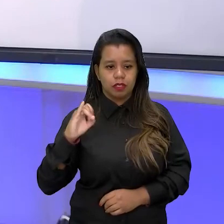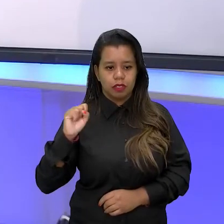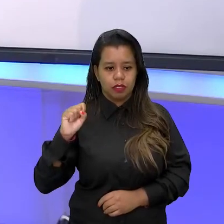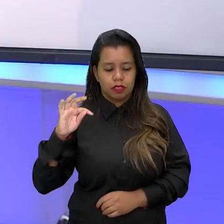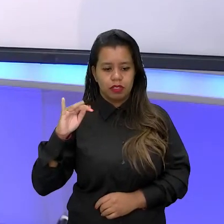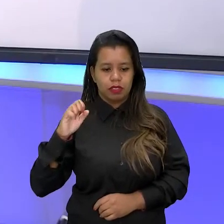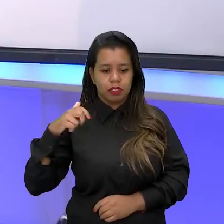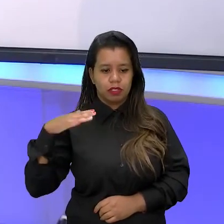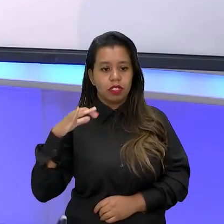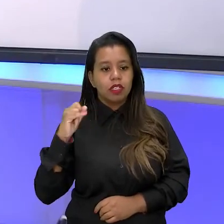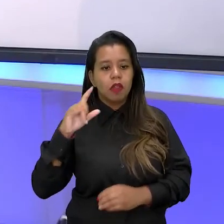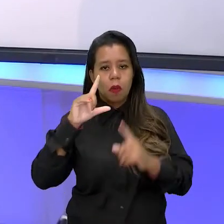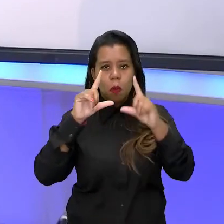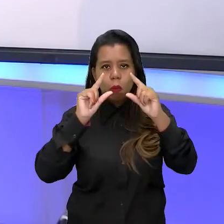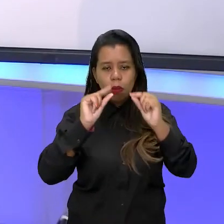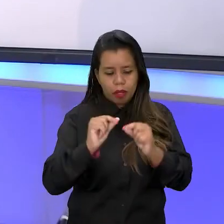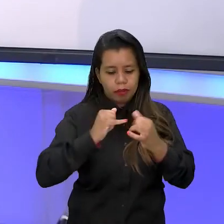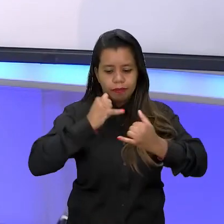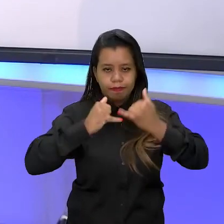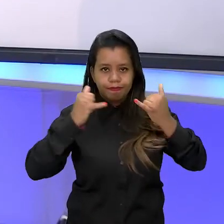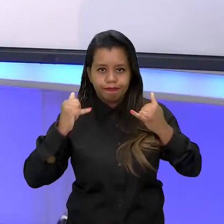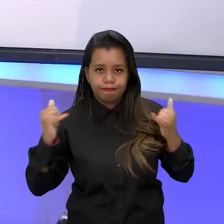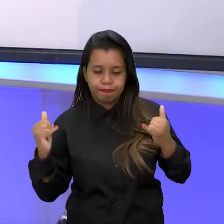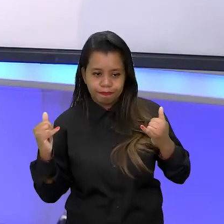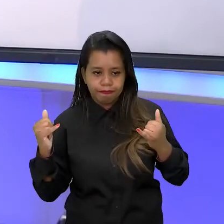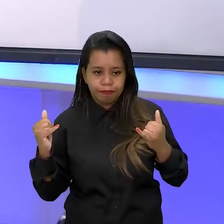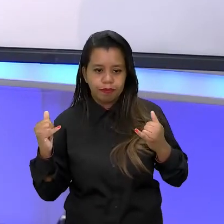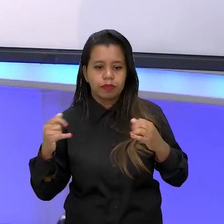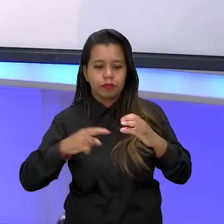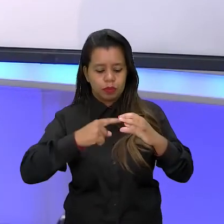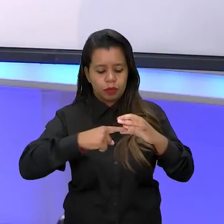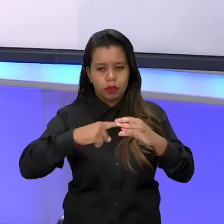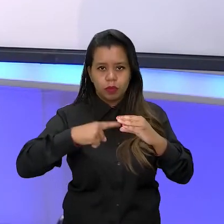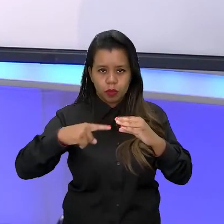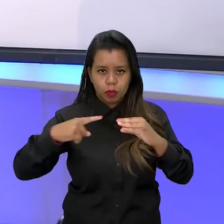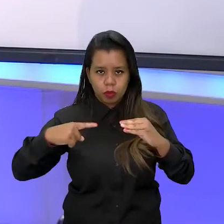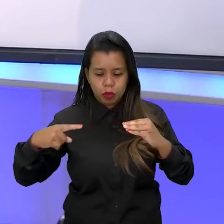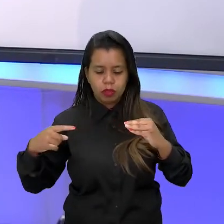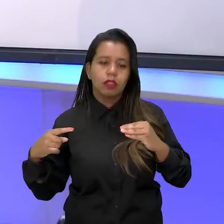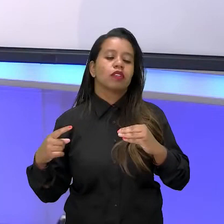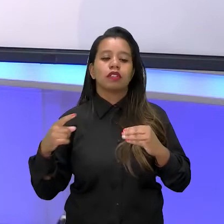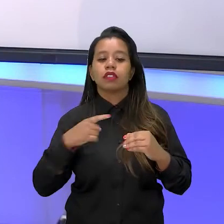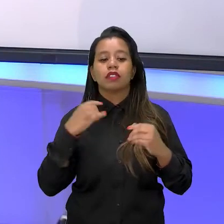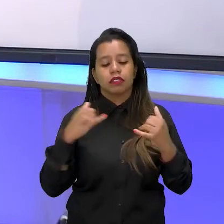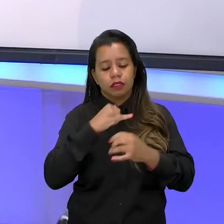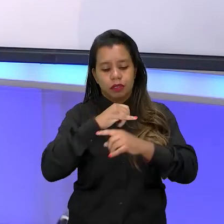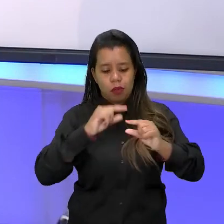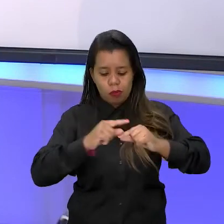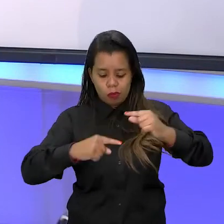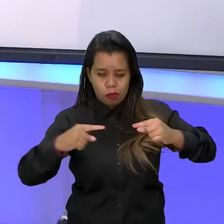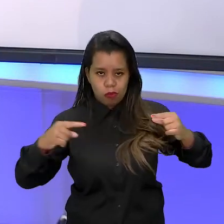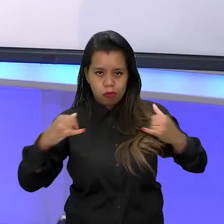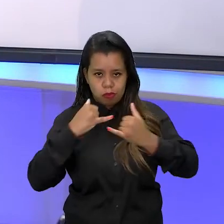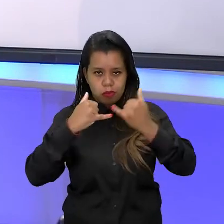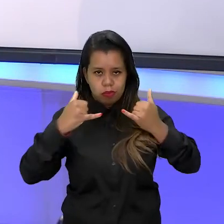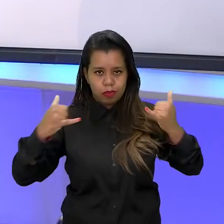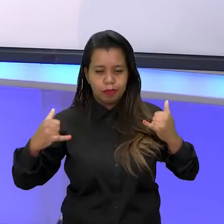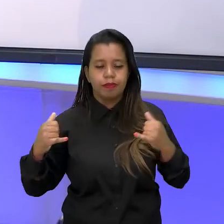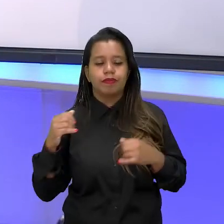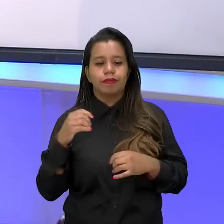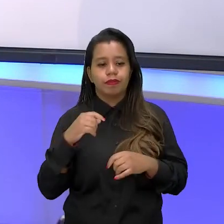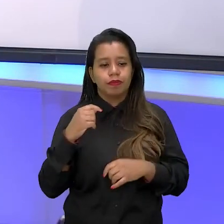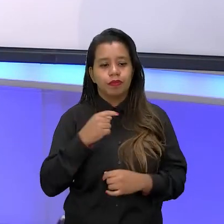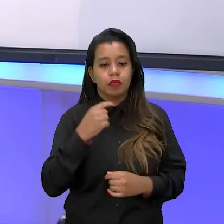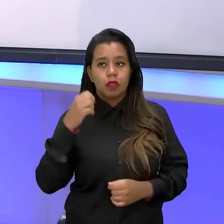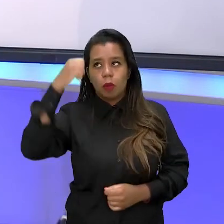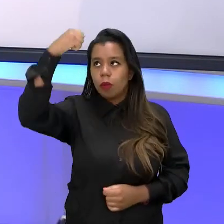passagem da corrente, né? A corrente é o quanto de carga que passa por segundo e o resistor, ele dificulta essa passagem, tá? Então, quando você liga